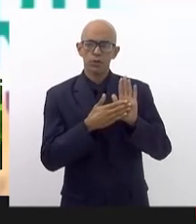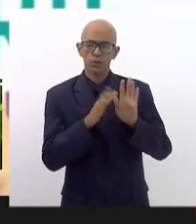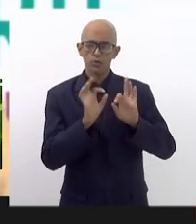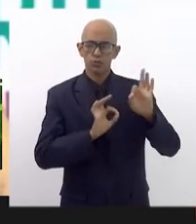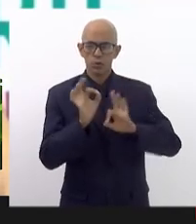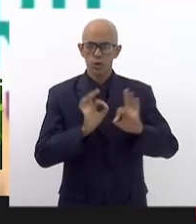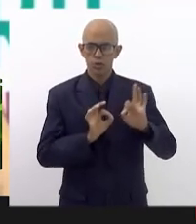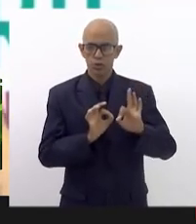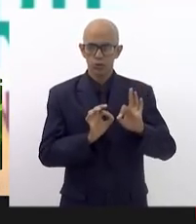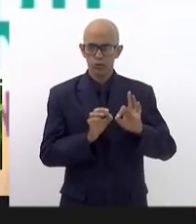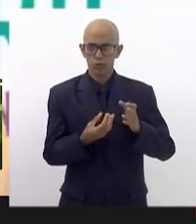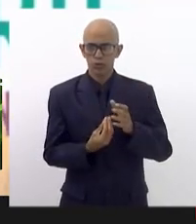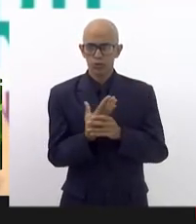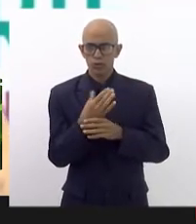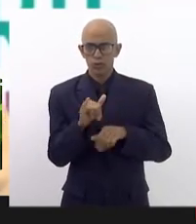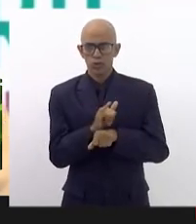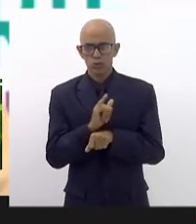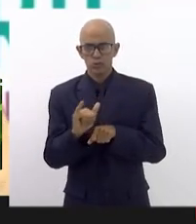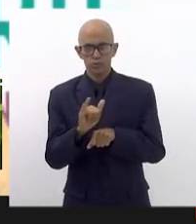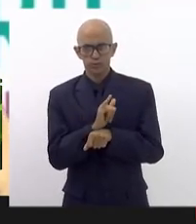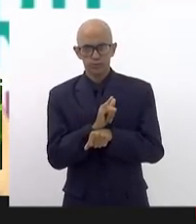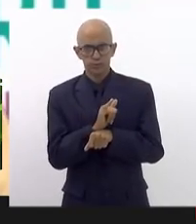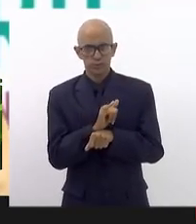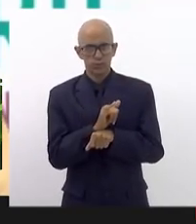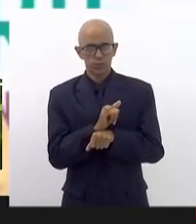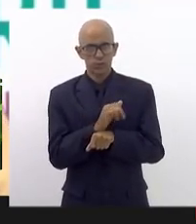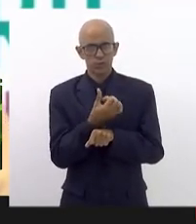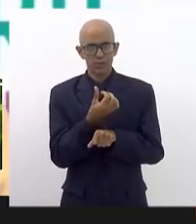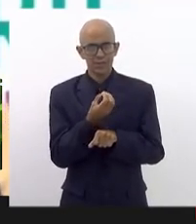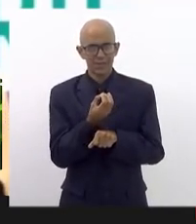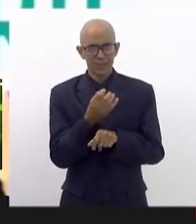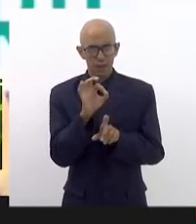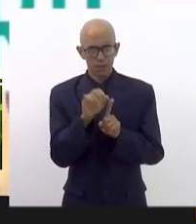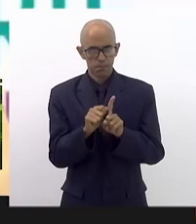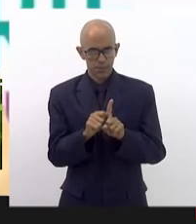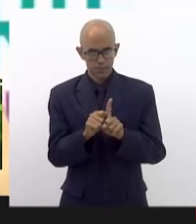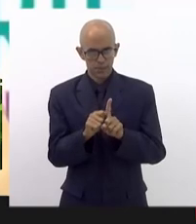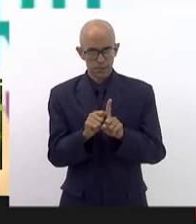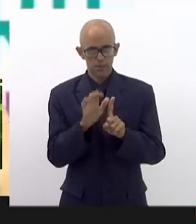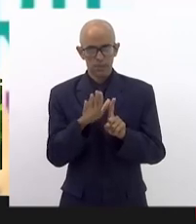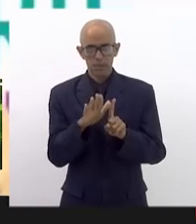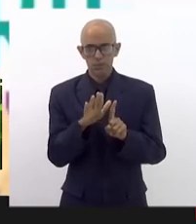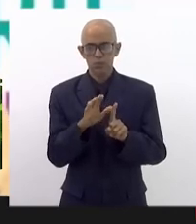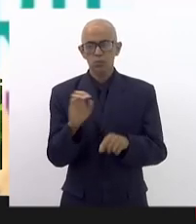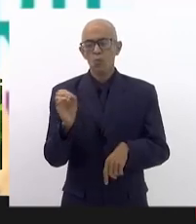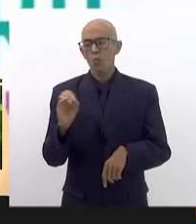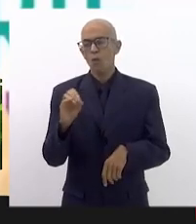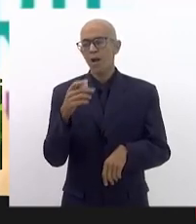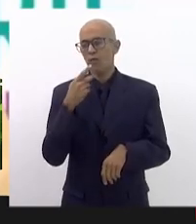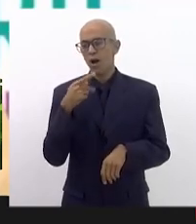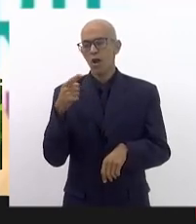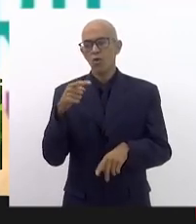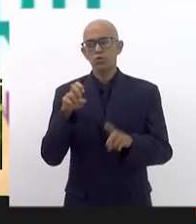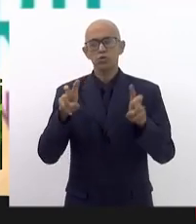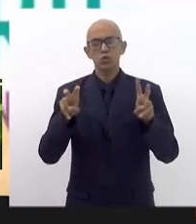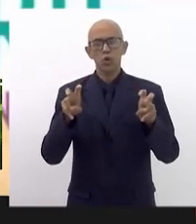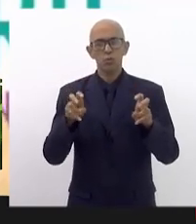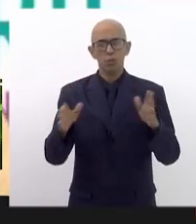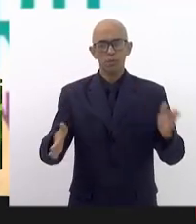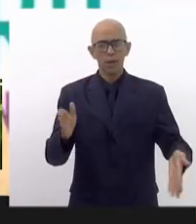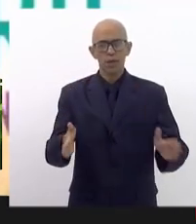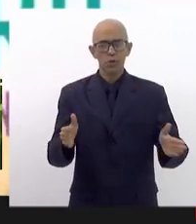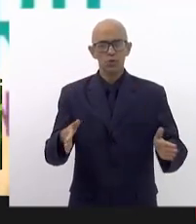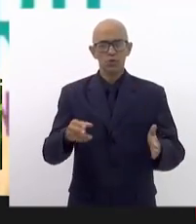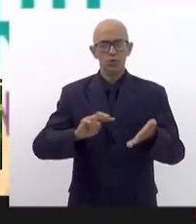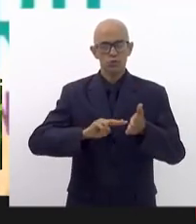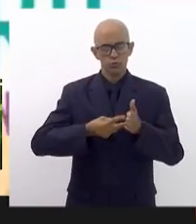estratégia quinquenal de 5 anos, 60 meses. Mas nada é dito sobre o período de revisão, atualização